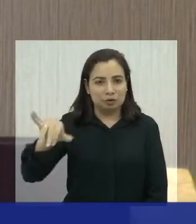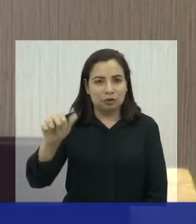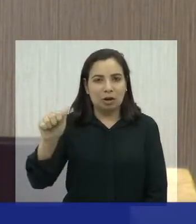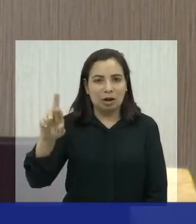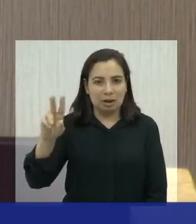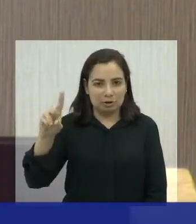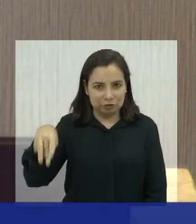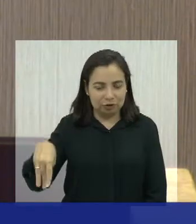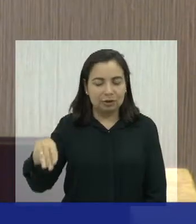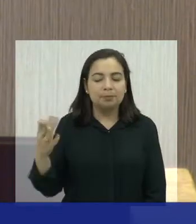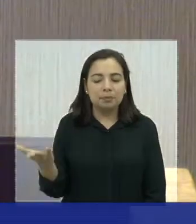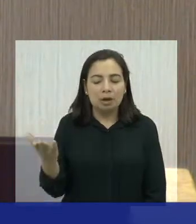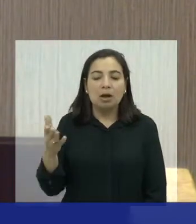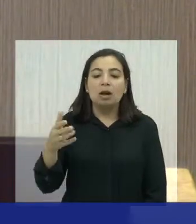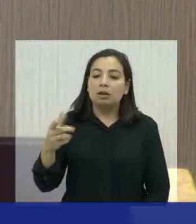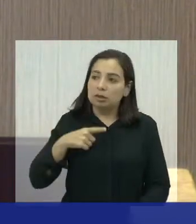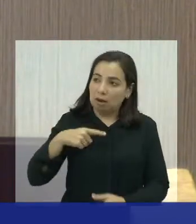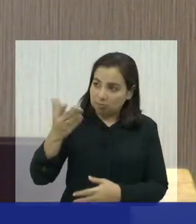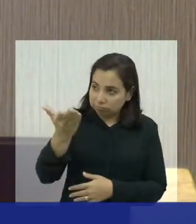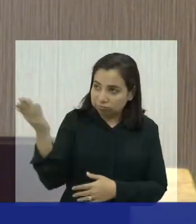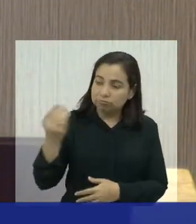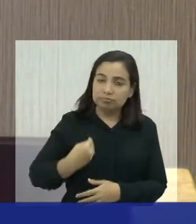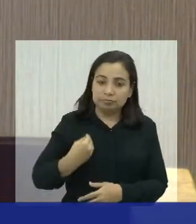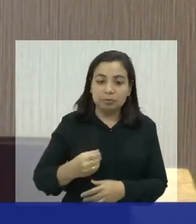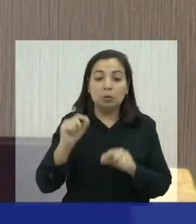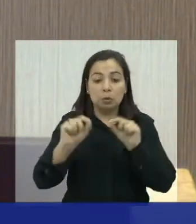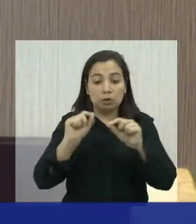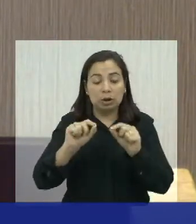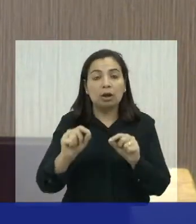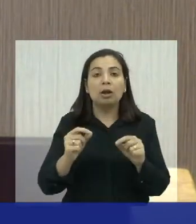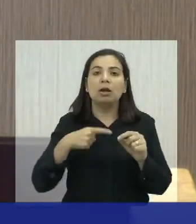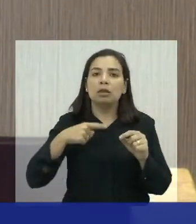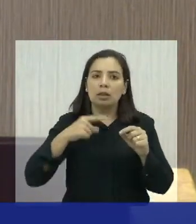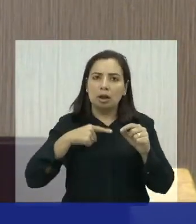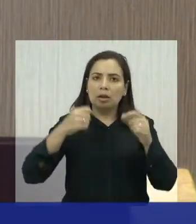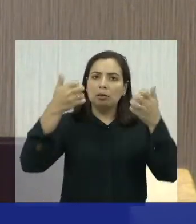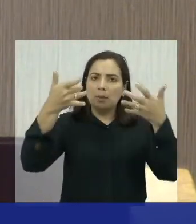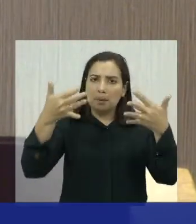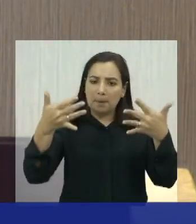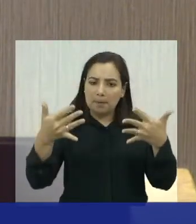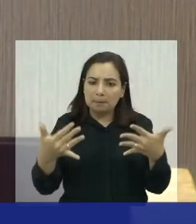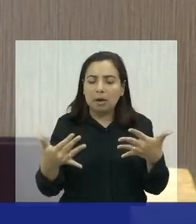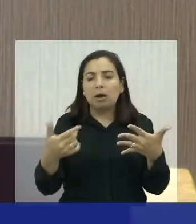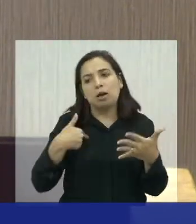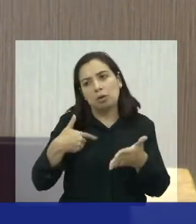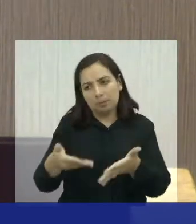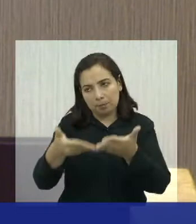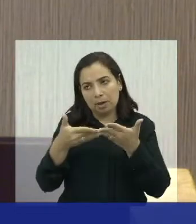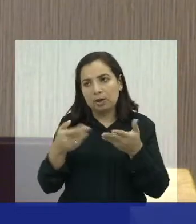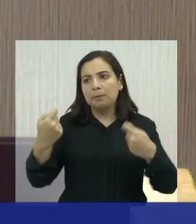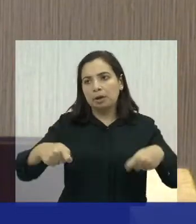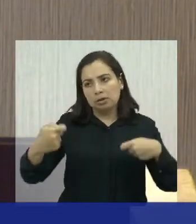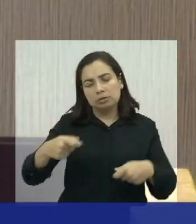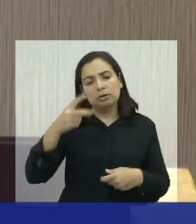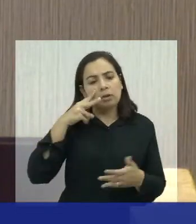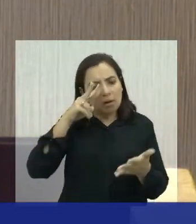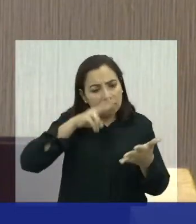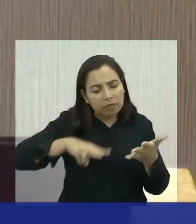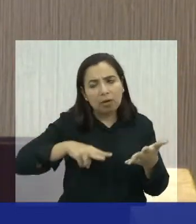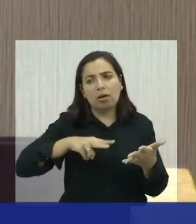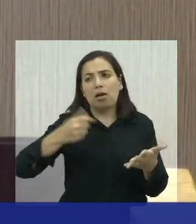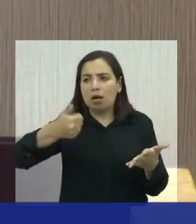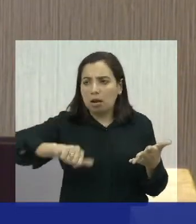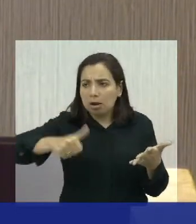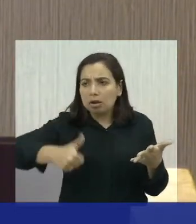está aguardando que tudo que a gente colocou aqui, que seja visto, que seja analisado e que venha